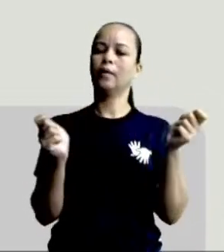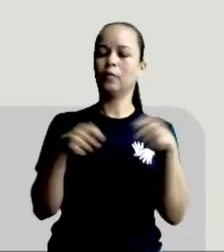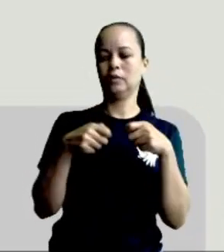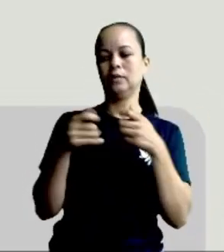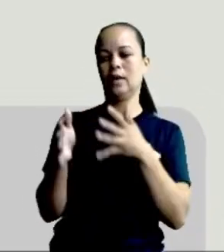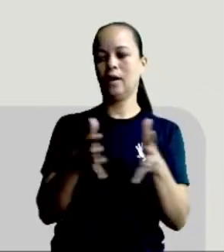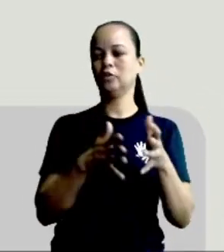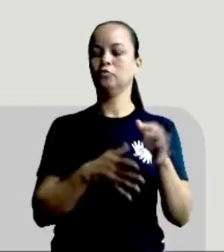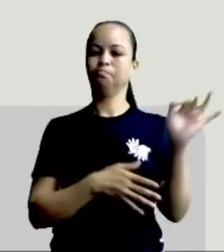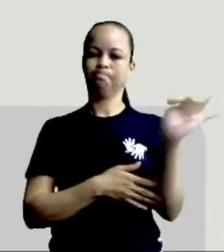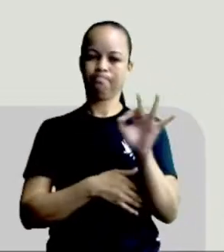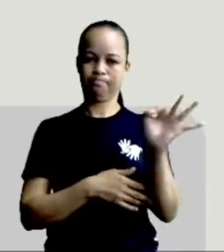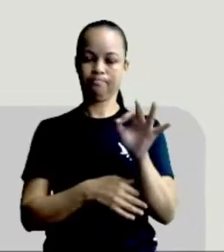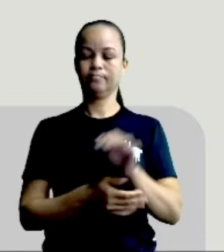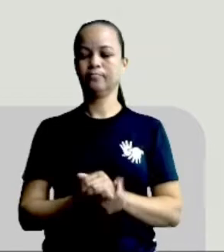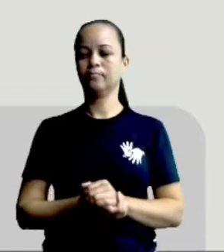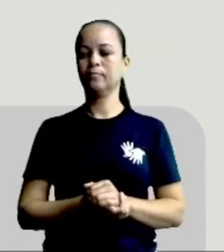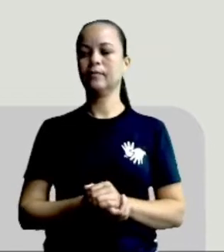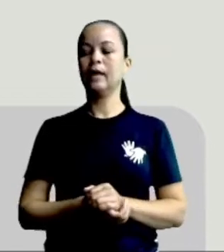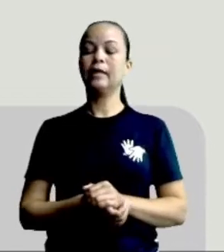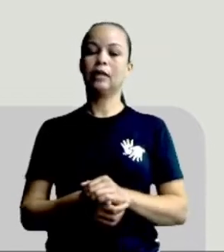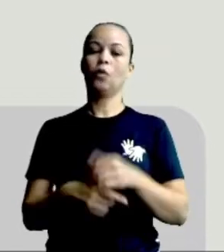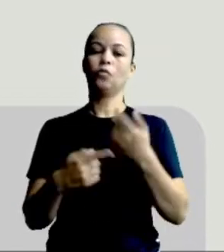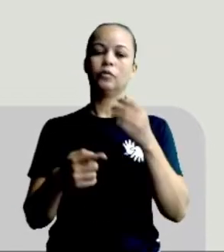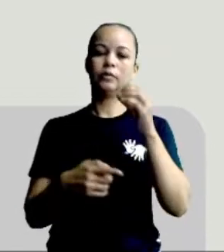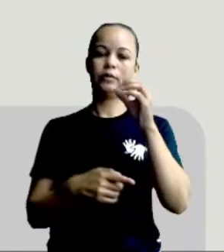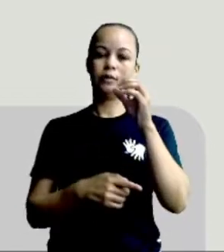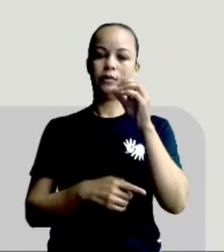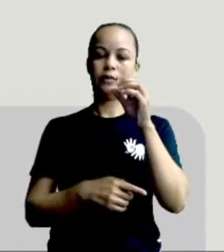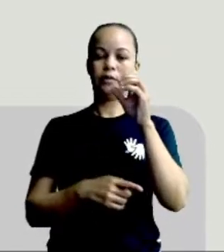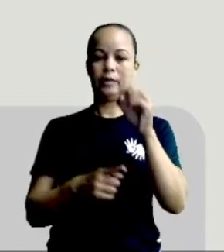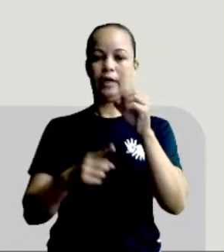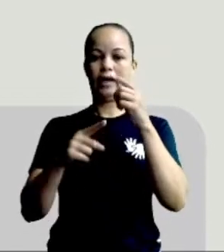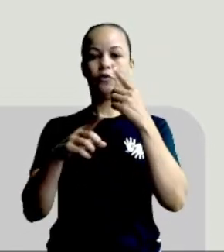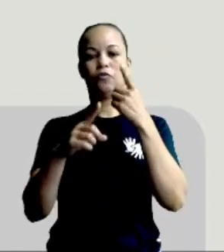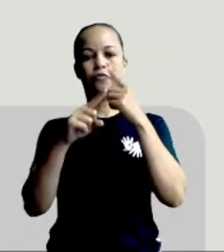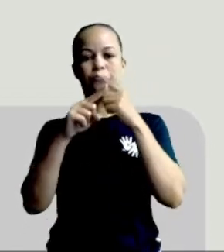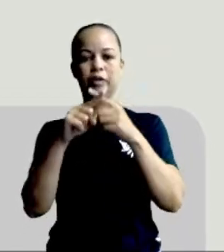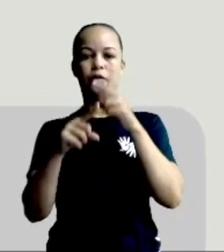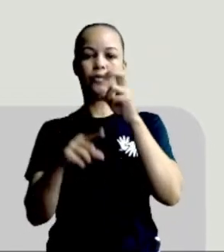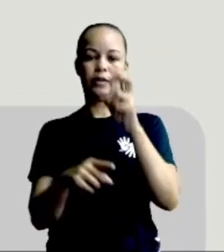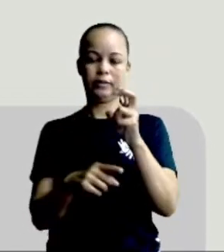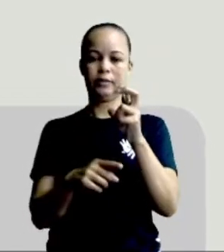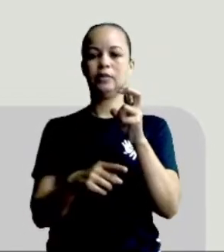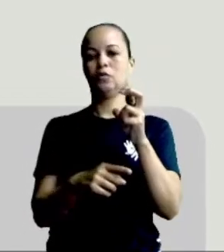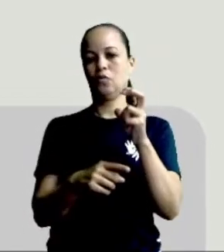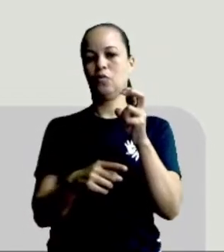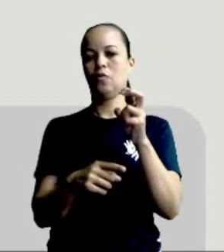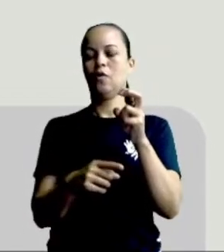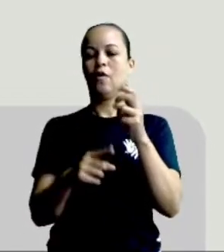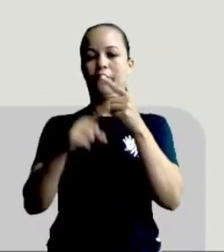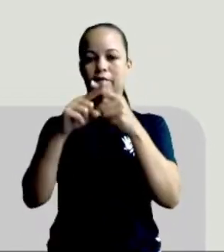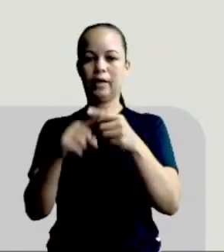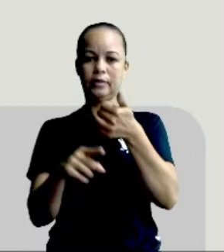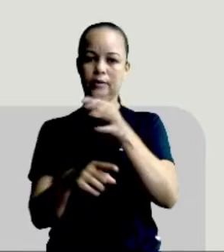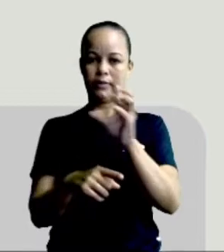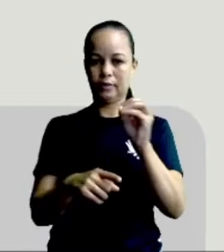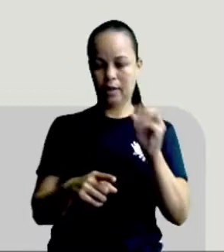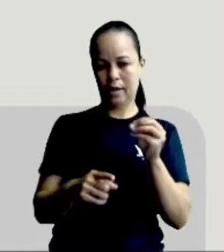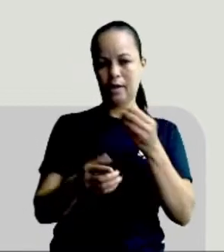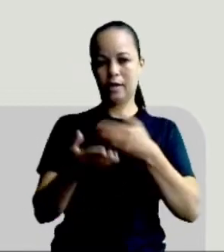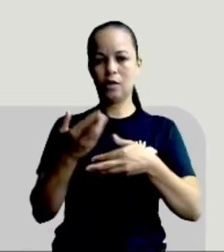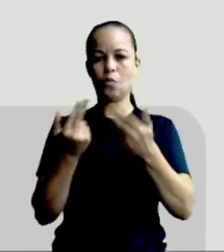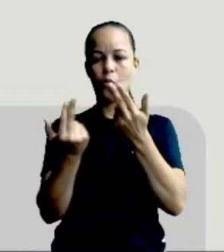da porcentagem. Então, 0,5 vezes 100, 50%. Ok? Lembram lá que a representação da fração 1 meio tem essa